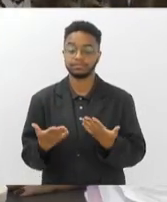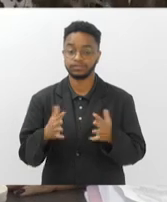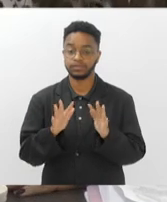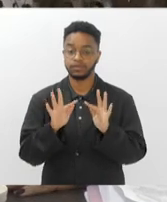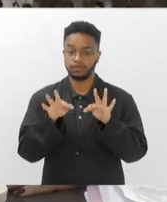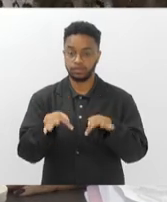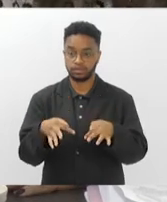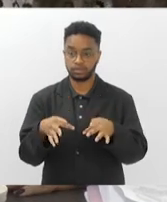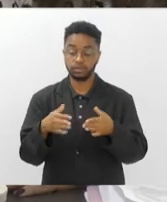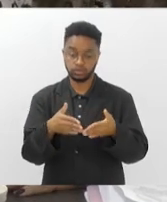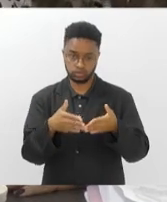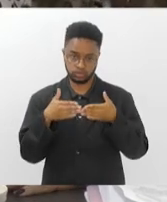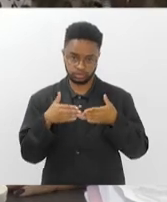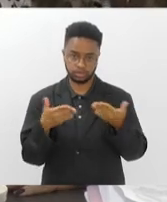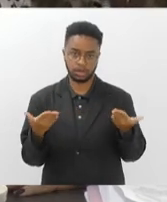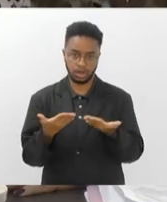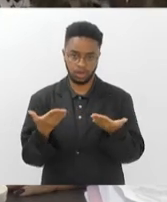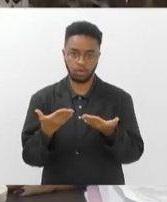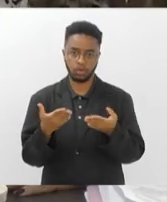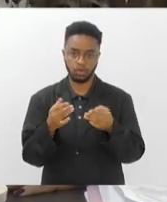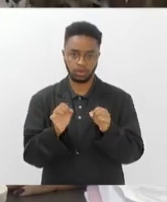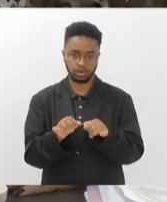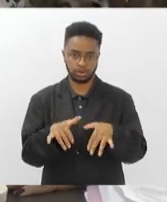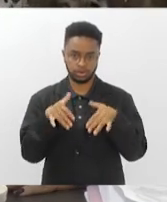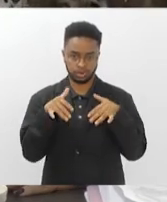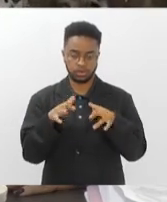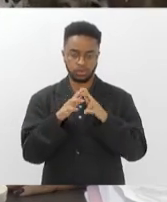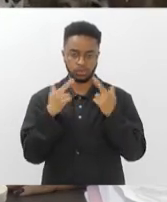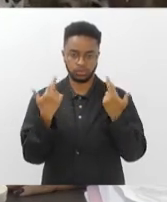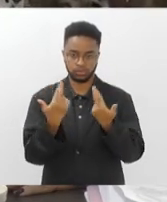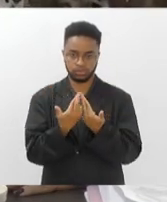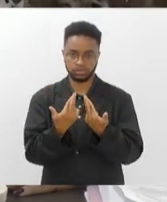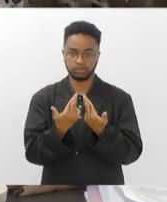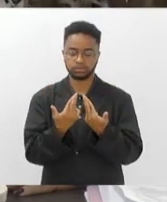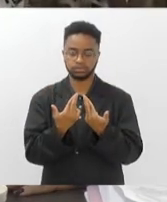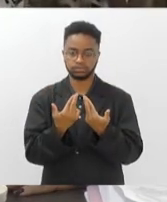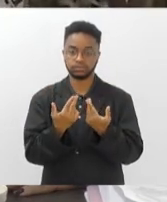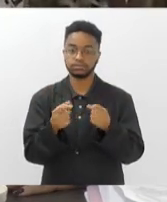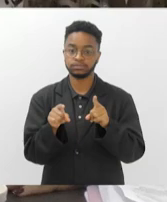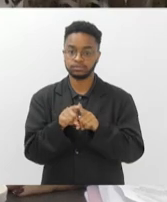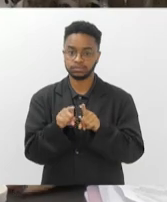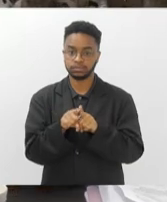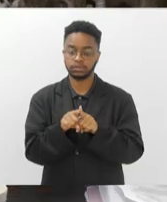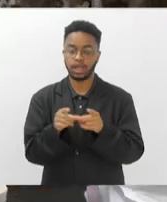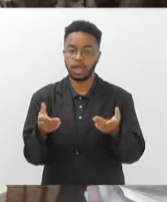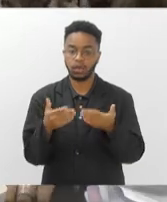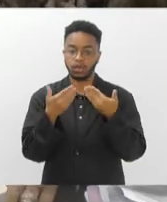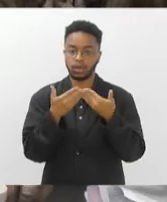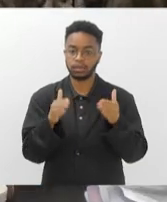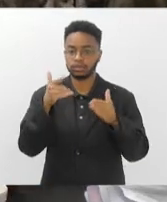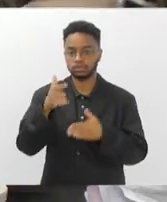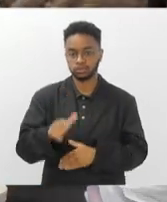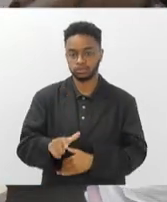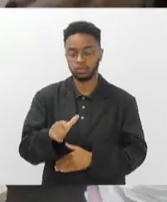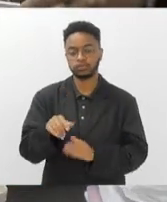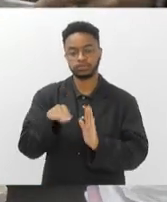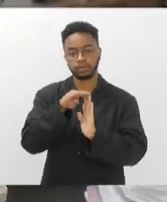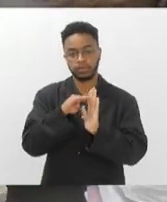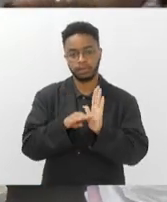encerramos, então, suspendemos a sessão, esta sessão ordinária, e damos aberto, então, os trabalhos da